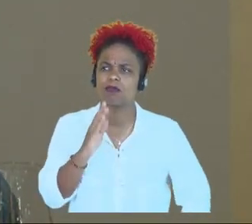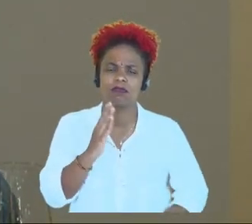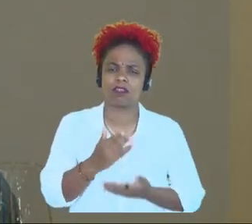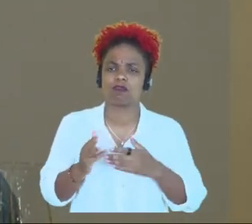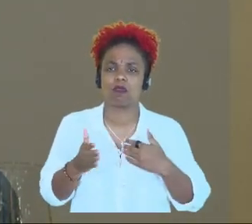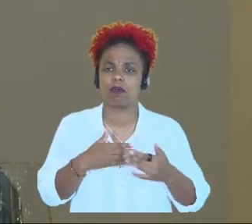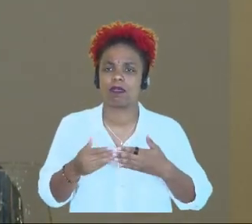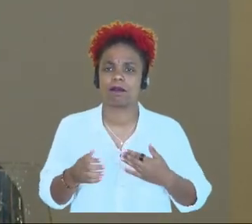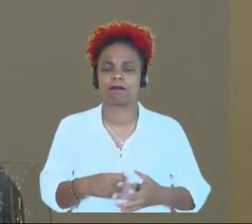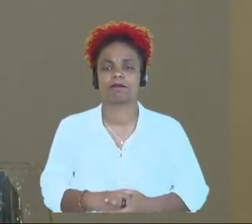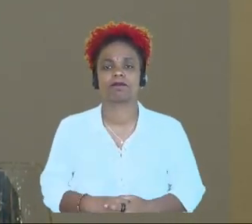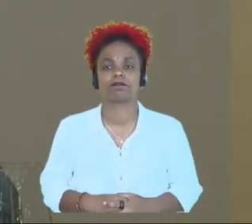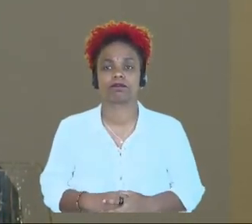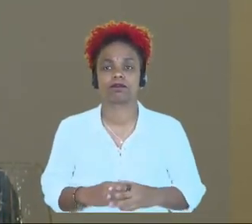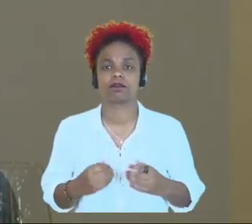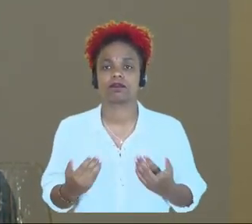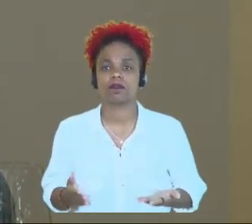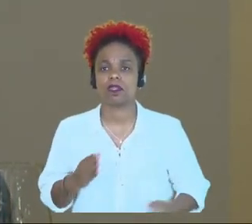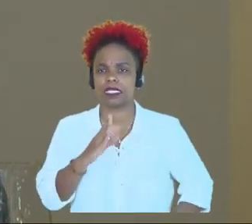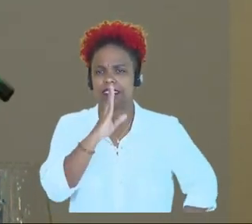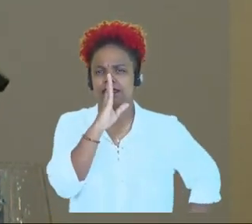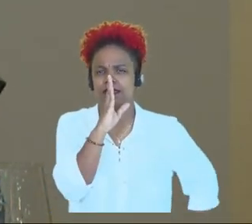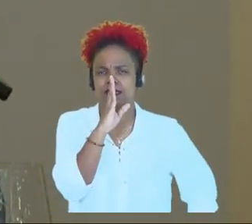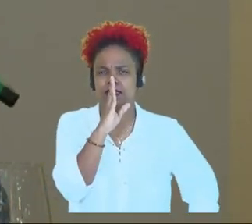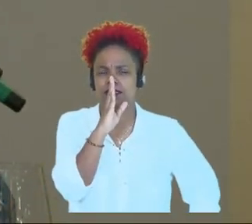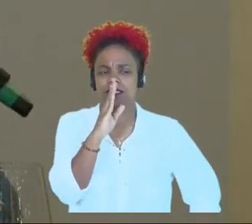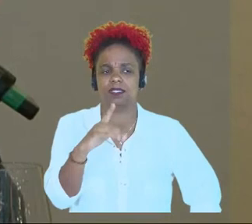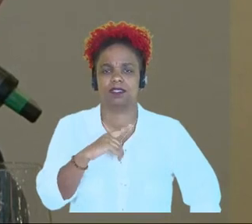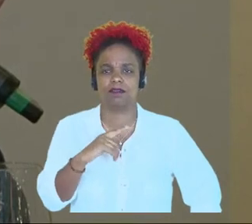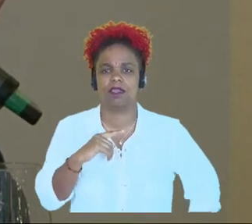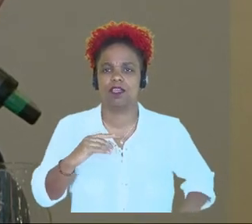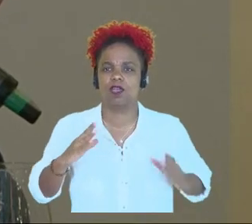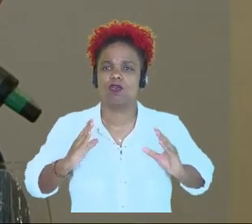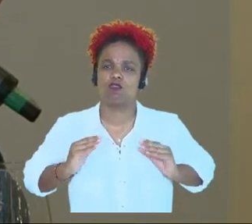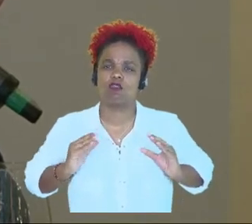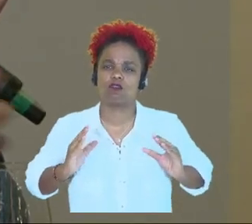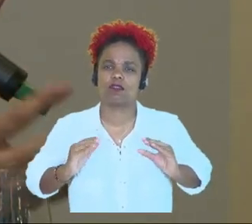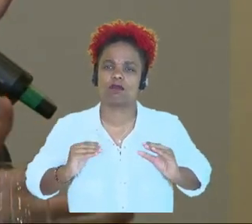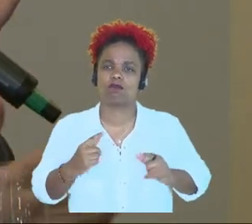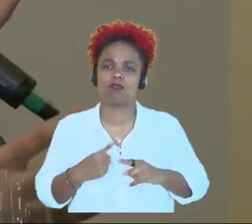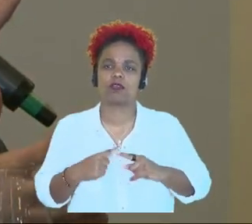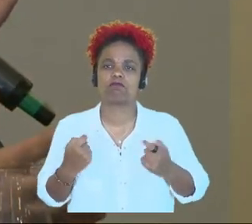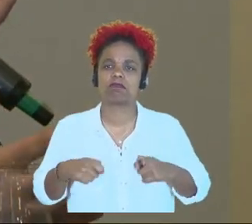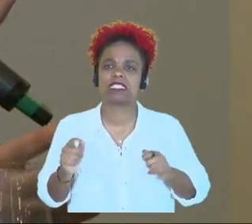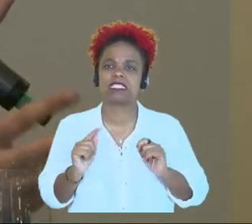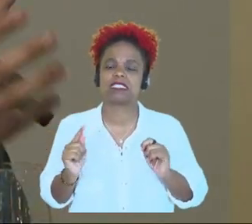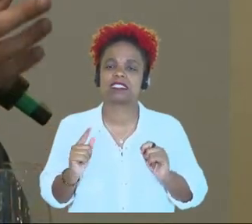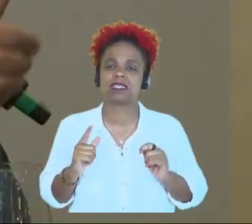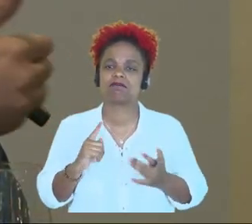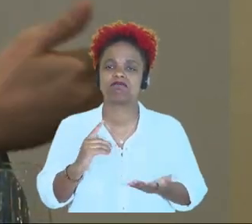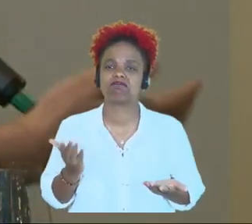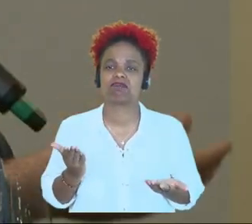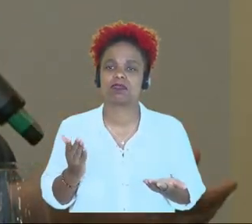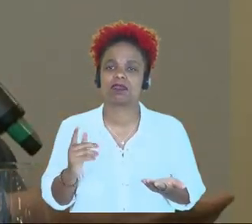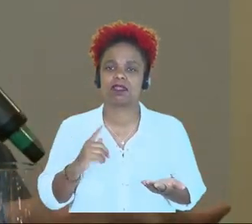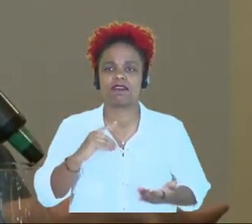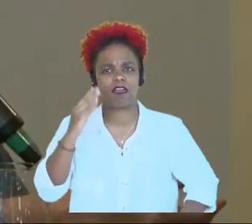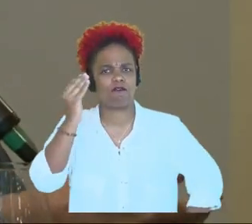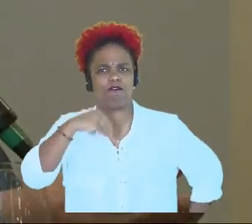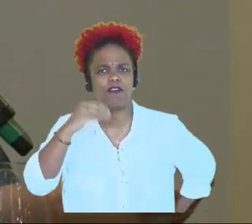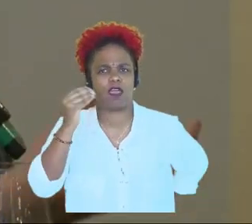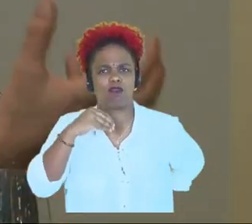qualquer. Então, o silêncio ele é o lugar mais confortável do Bolsonaro, porque ele não precisa conceder e pagar de fraco,